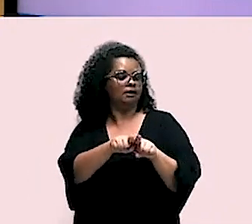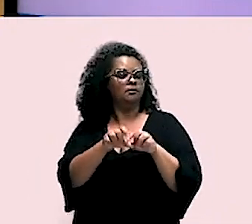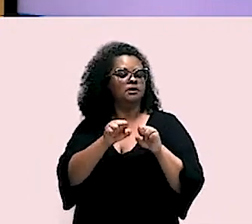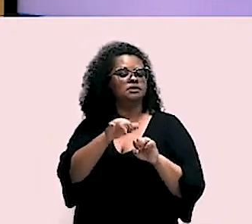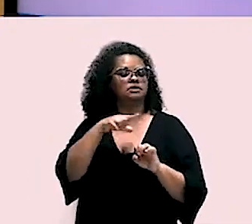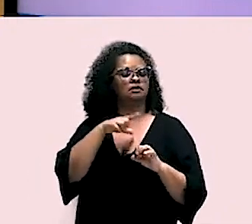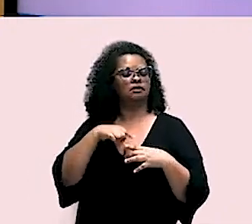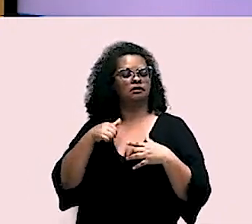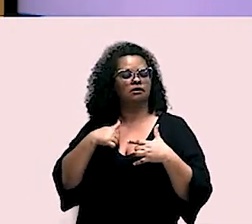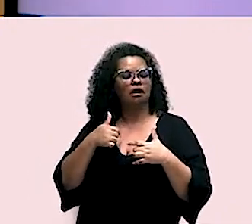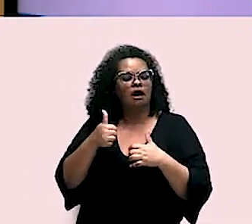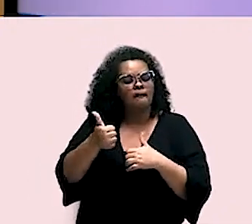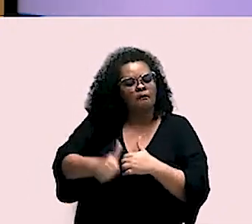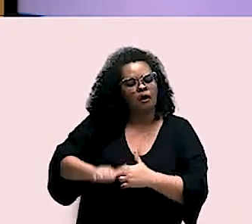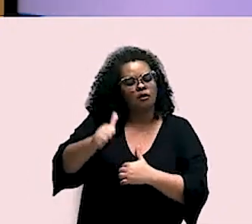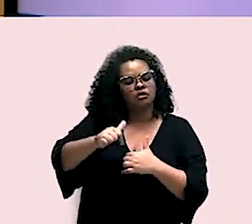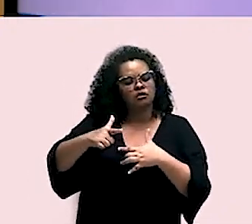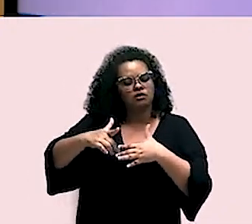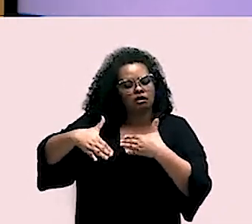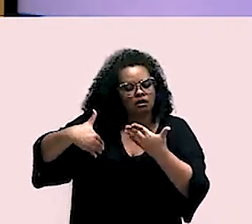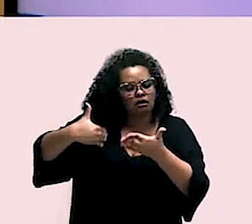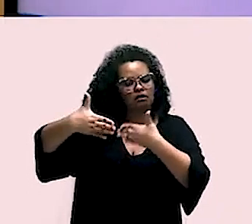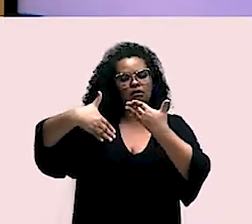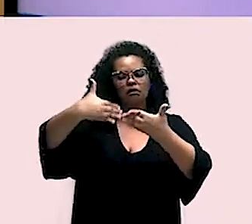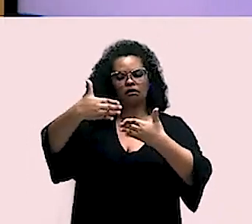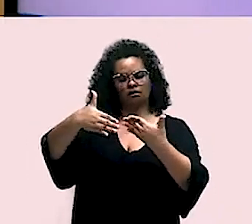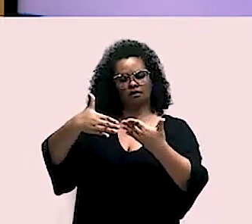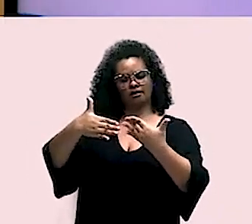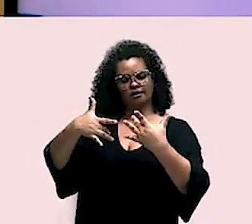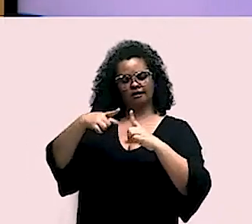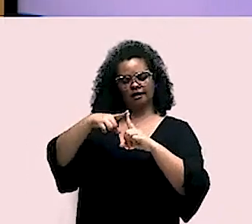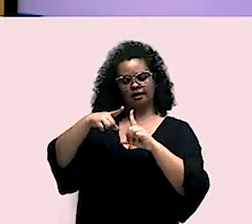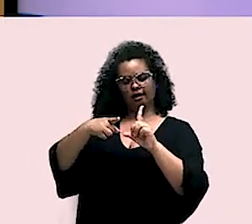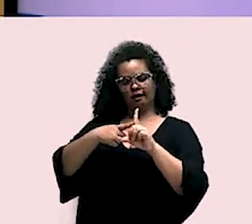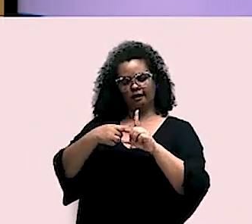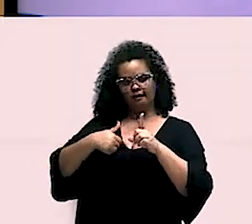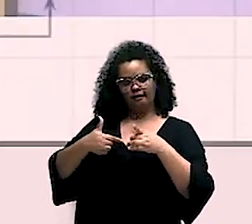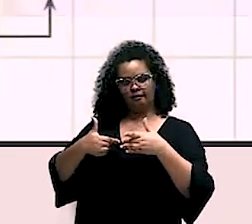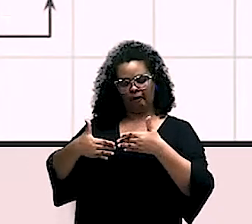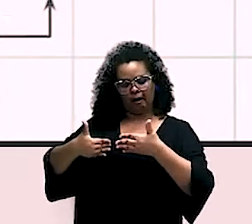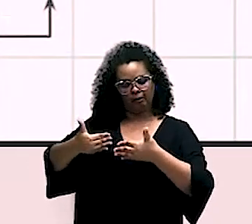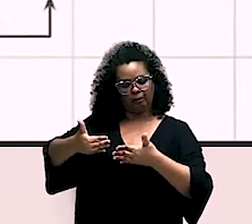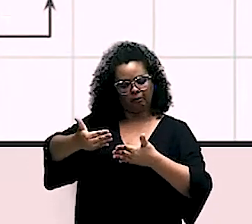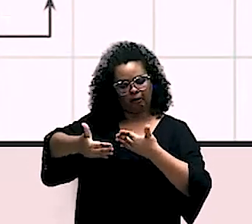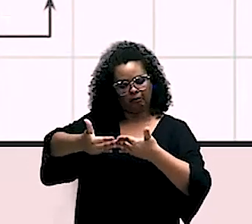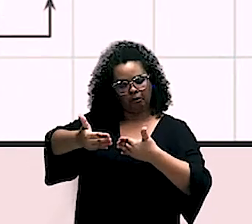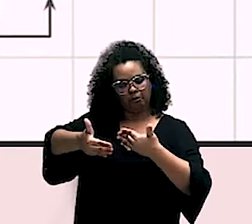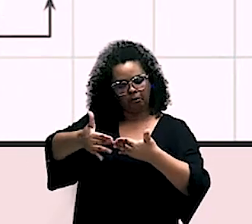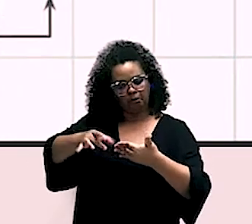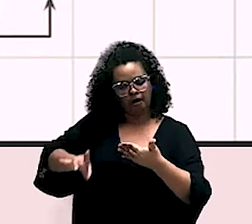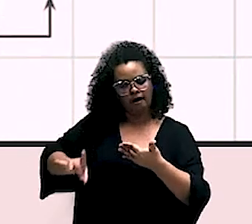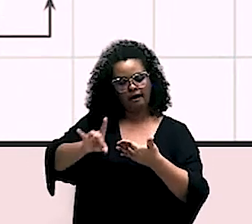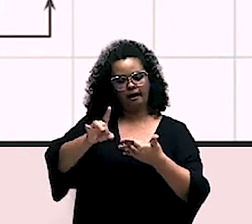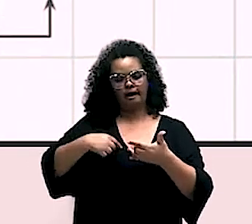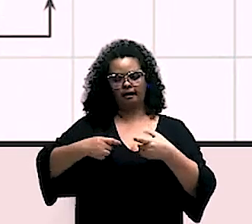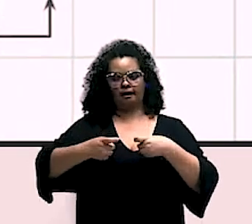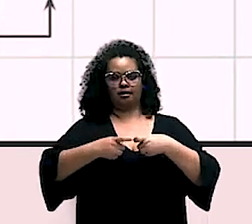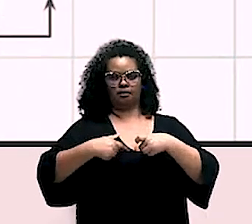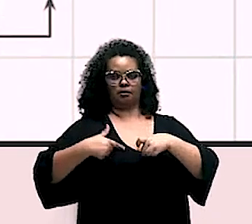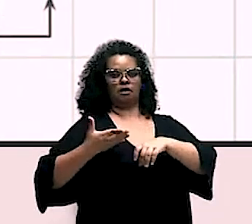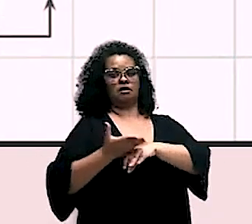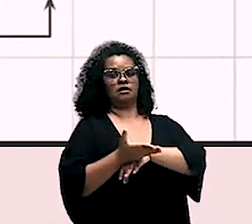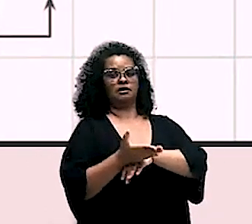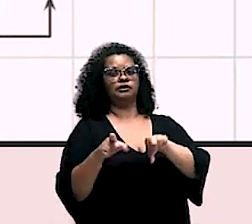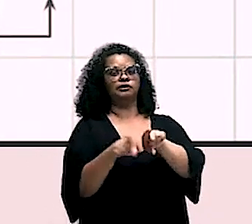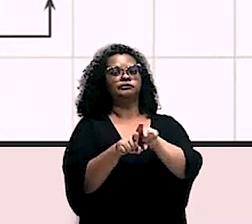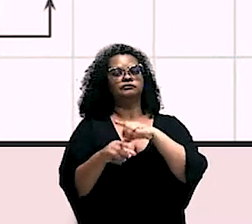pela equipe da saúde do crescimento e do desenvolvimento daquela criança a cada consulta, né? E, por fim, assim,